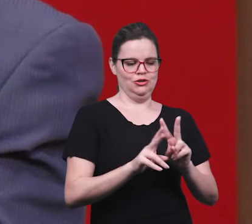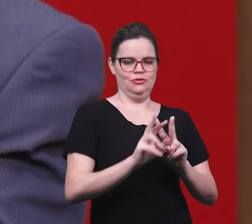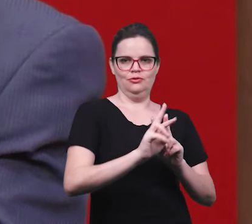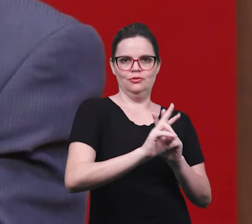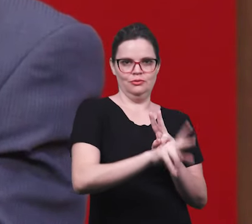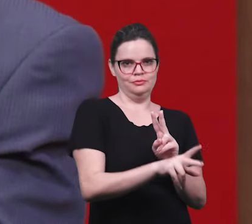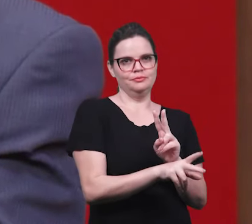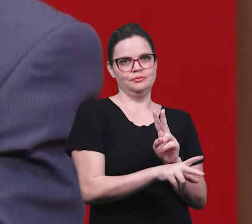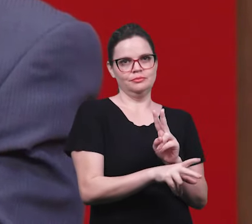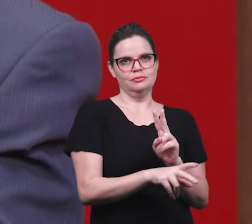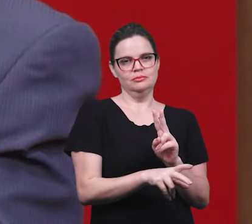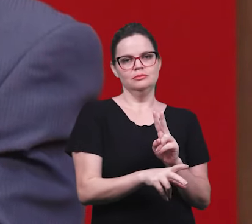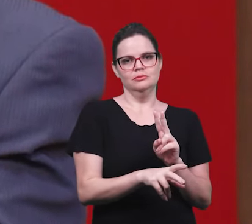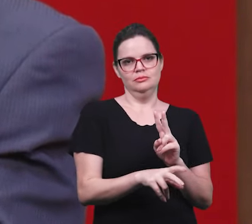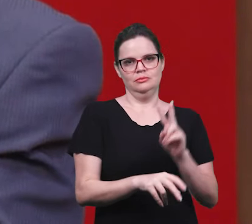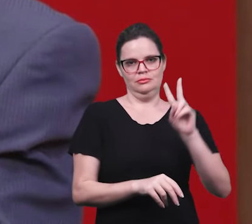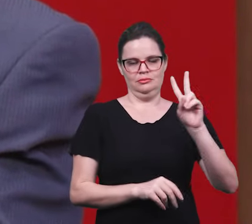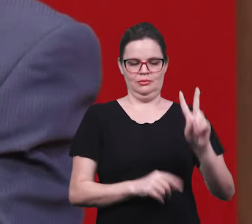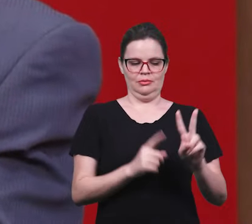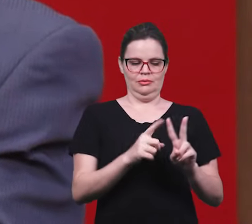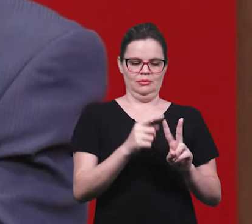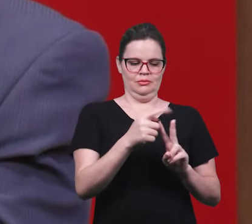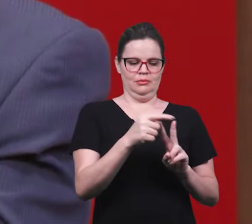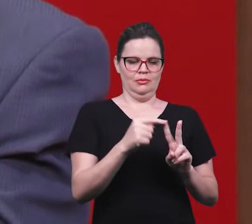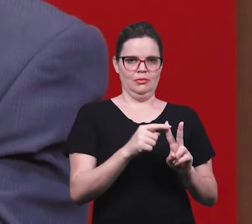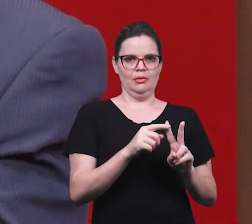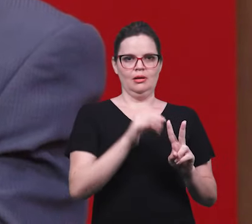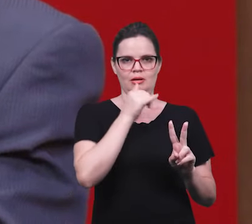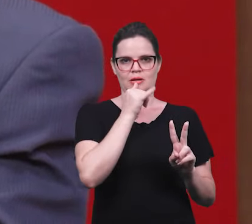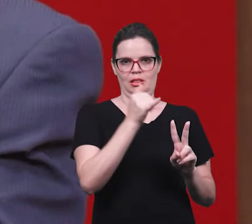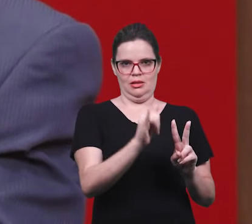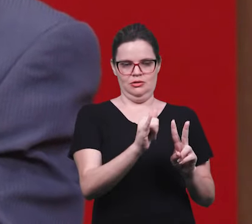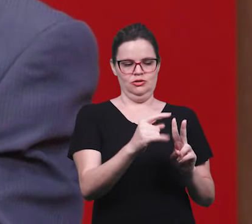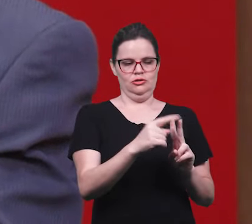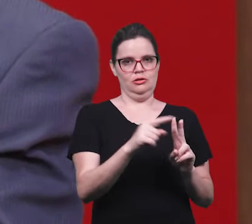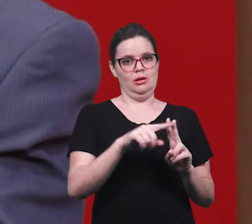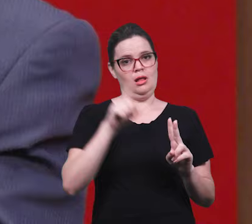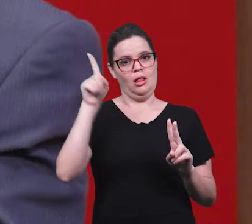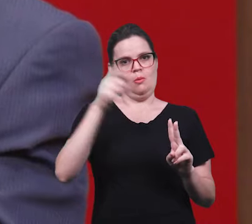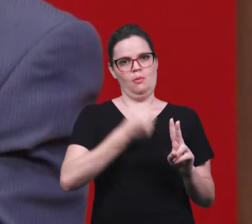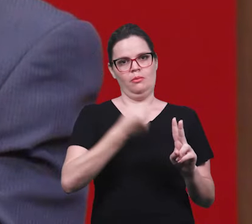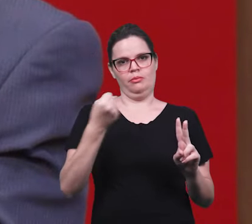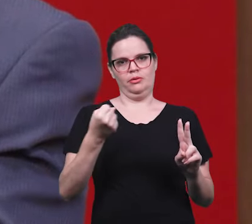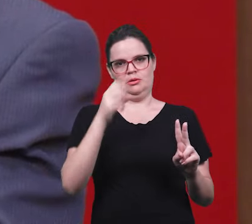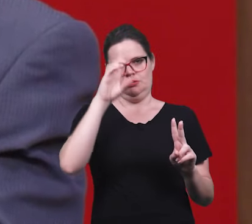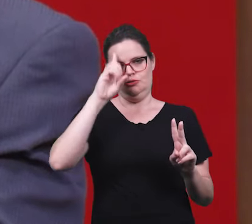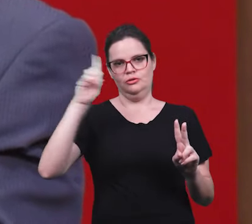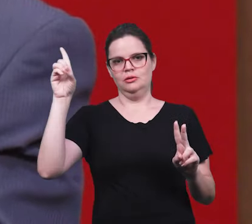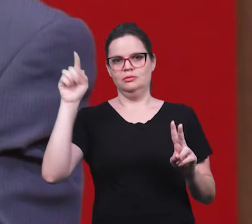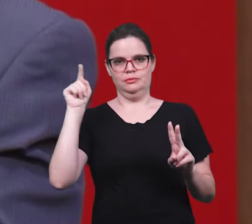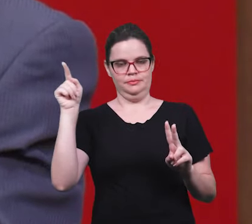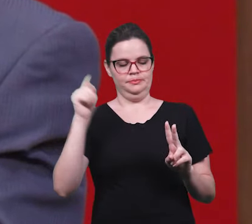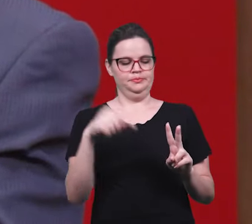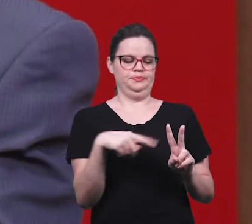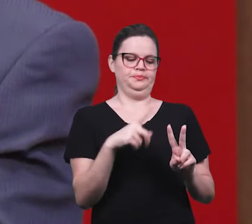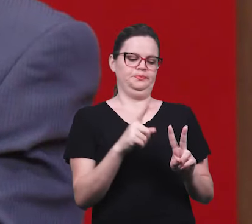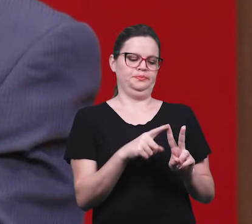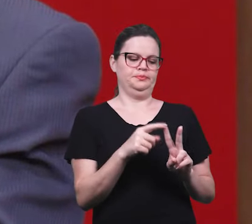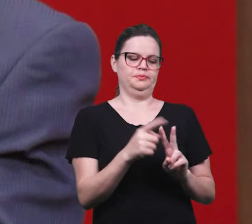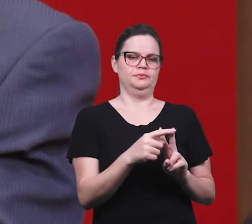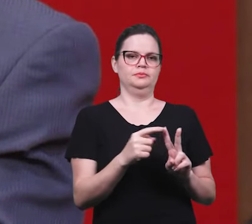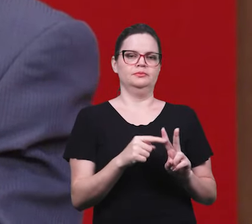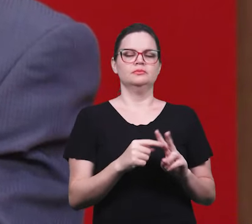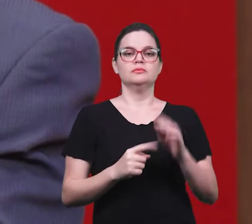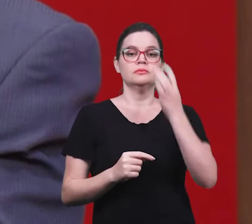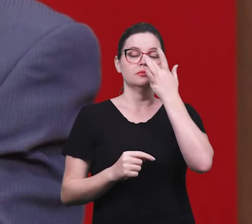diferença, né, entre esses dois elementos, né, a energia e a energeia. Falando agora, nesse